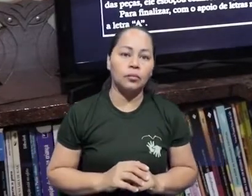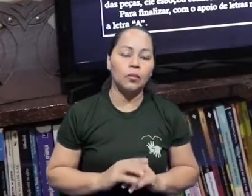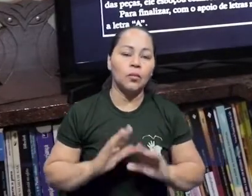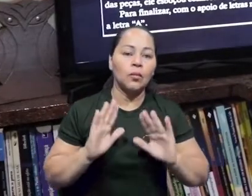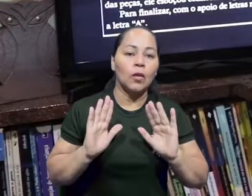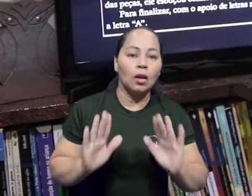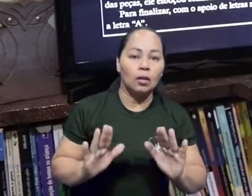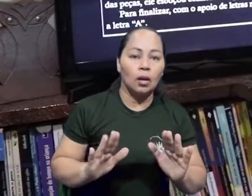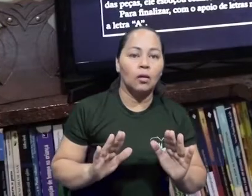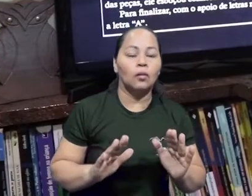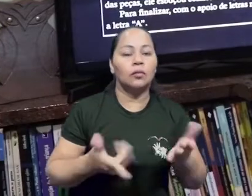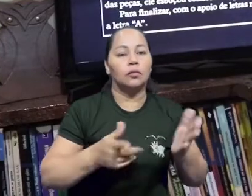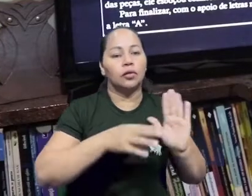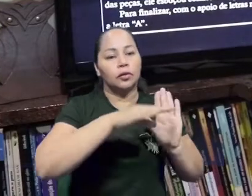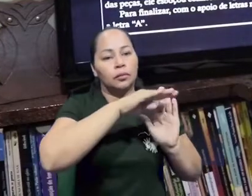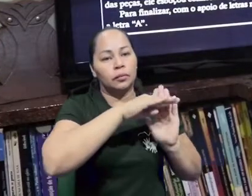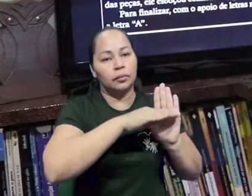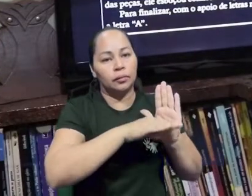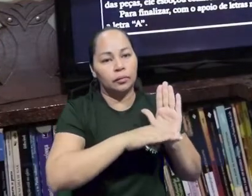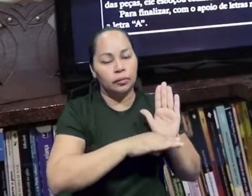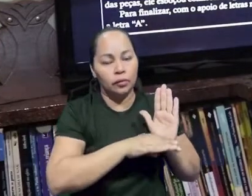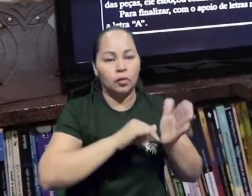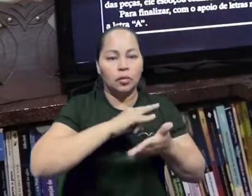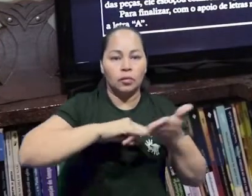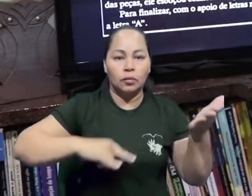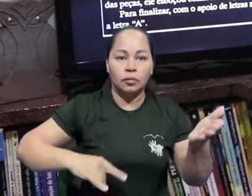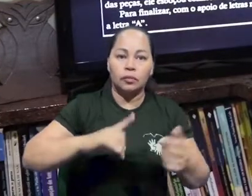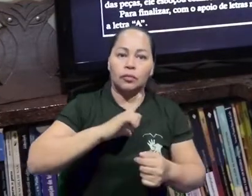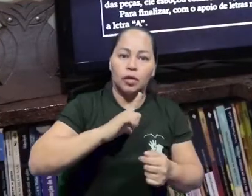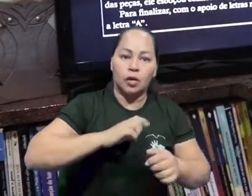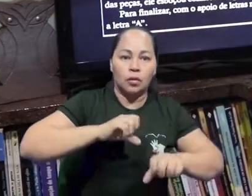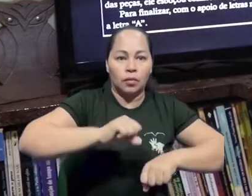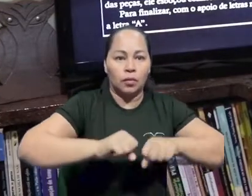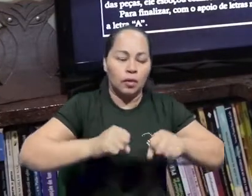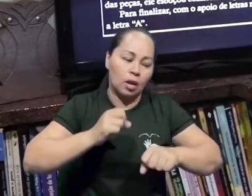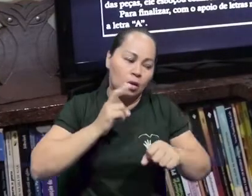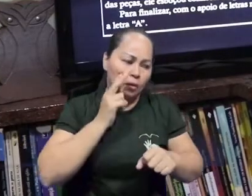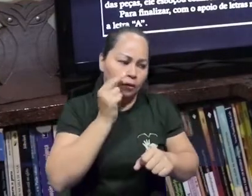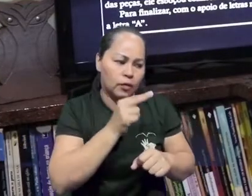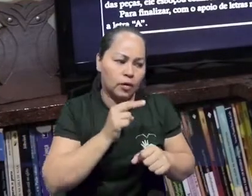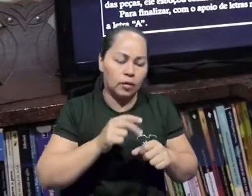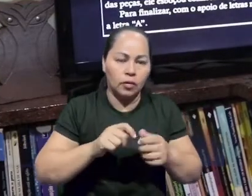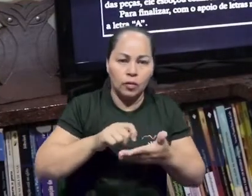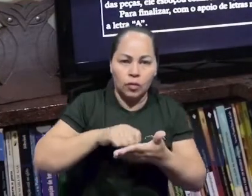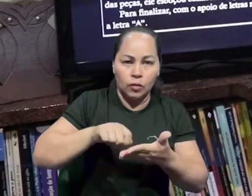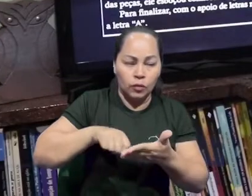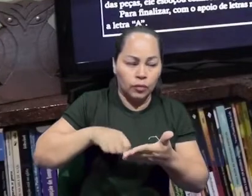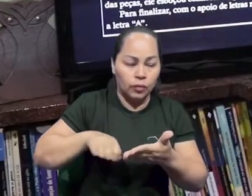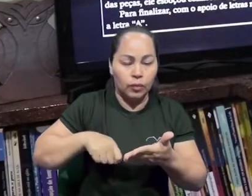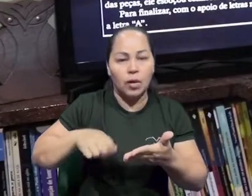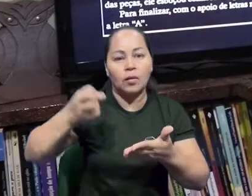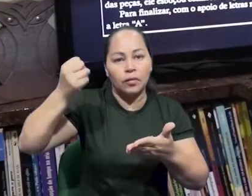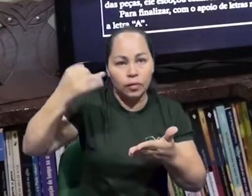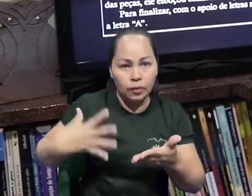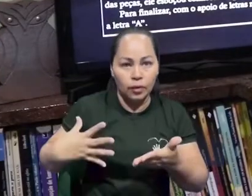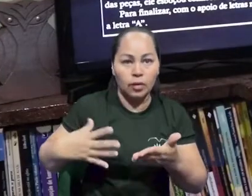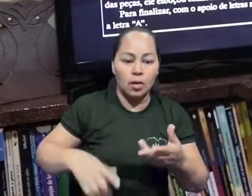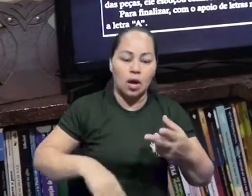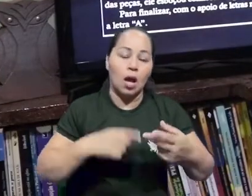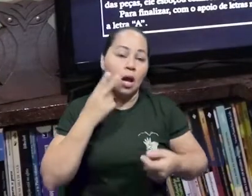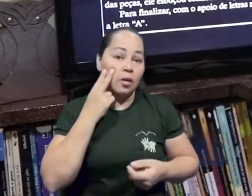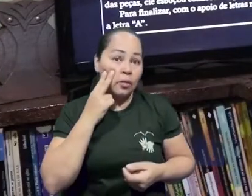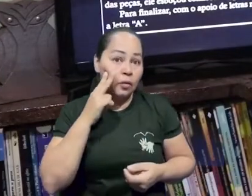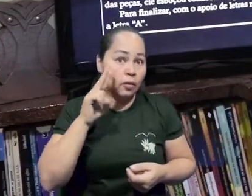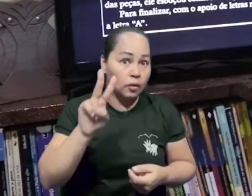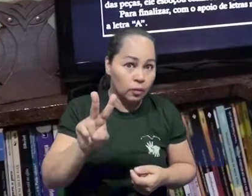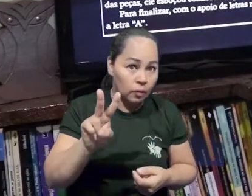Então, esse roteiro eu já tenho, então eu já me preparo. Se a criança é hiperativa, eu sei que a avaliação vai ser feita num atendimento só. E aí no